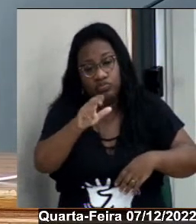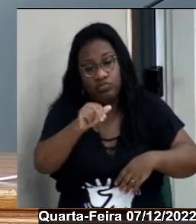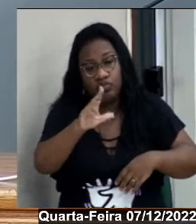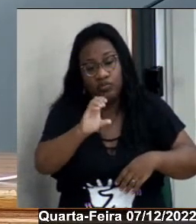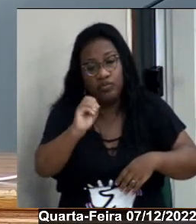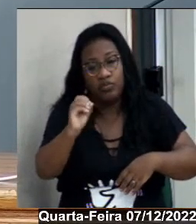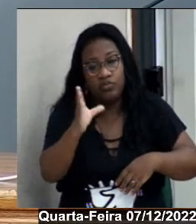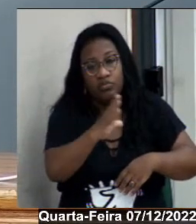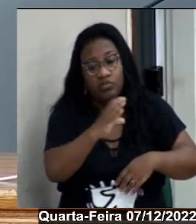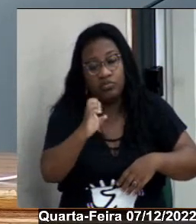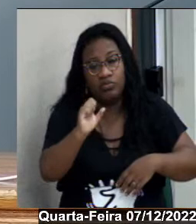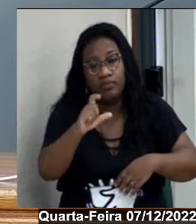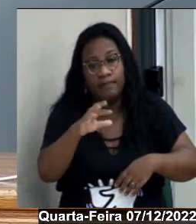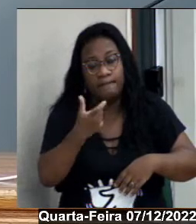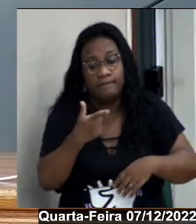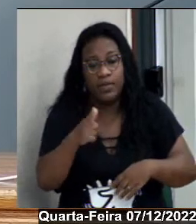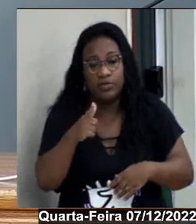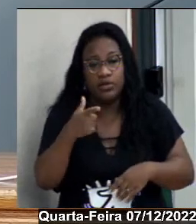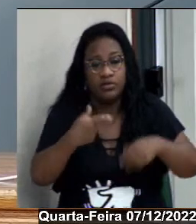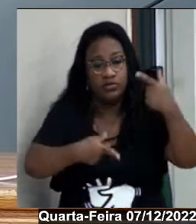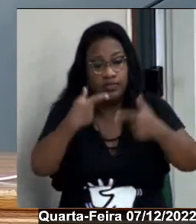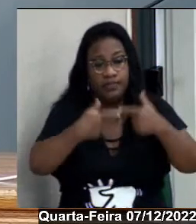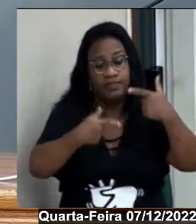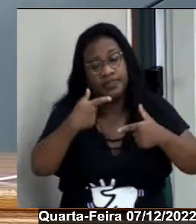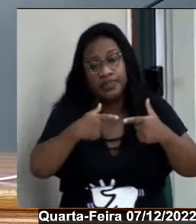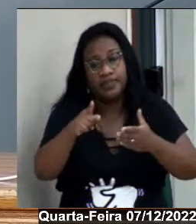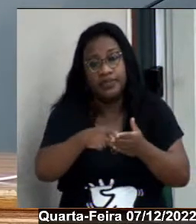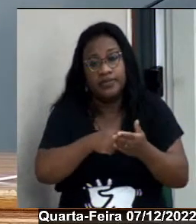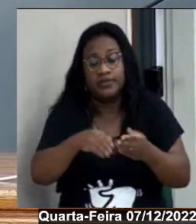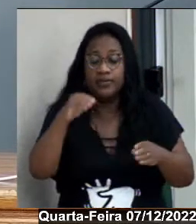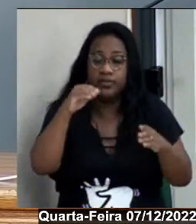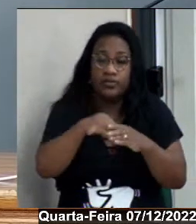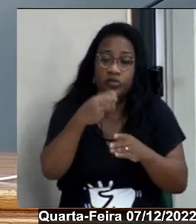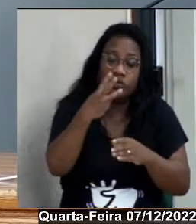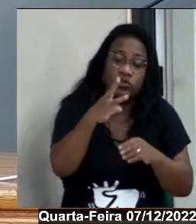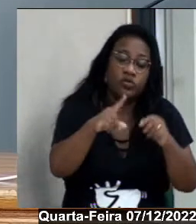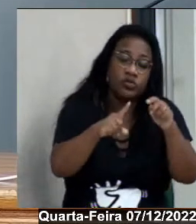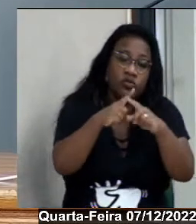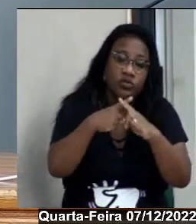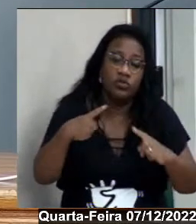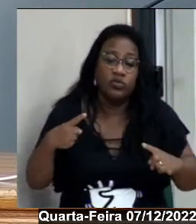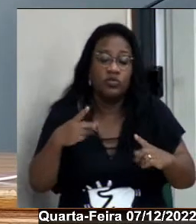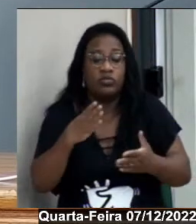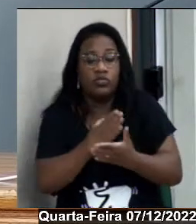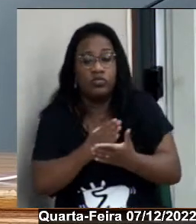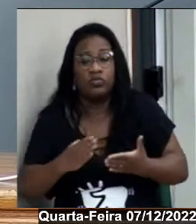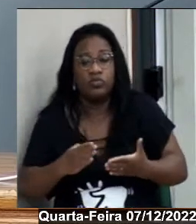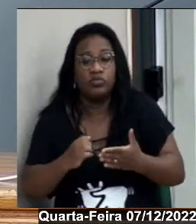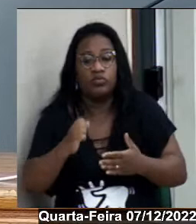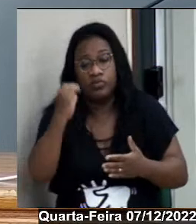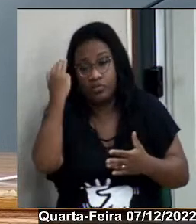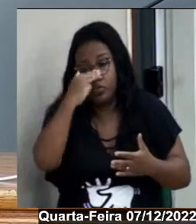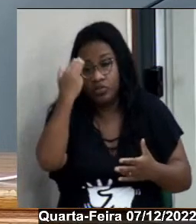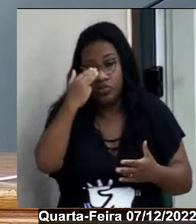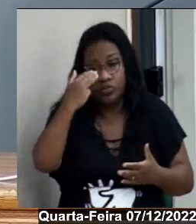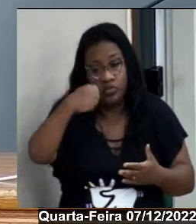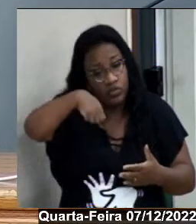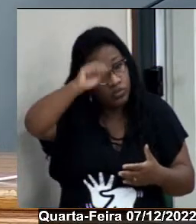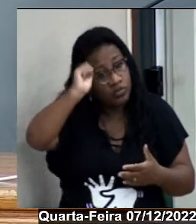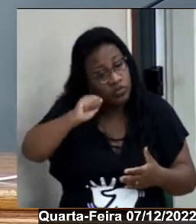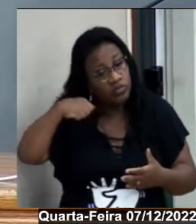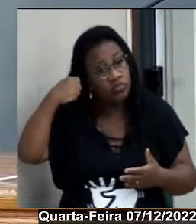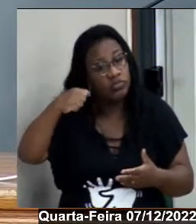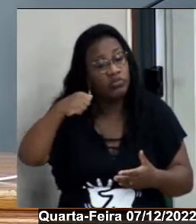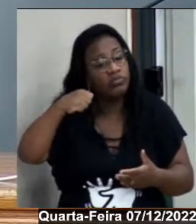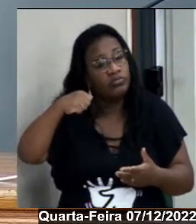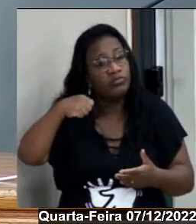Sérgio da Hora. Não havendo discussão, foi a votação aprovada por 13 votos favoráveis, ausência dos vereadores Abel Rodrigues Arantes, Aline